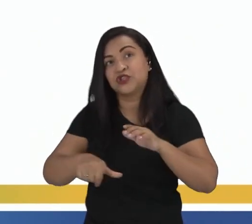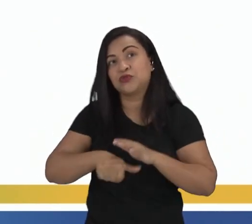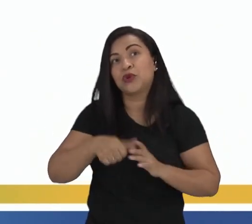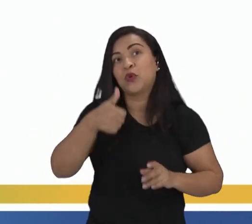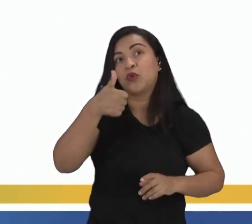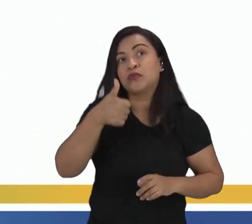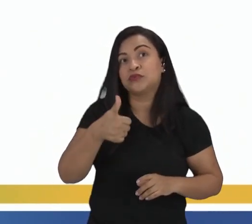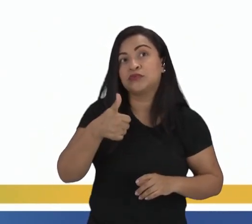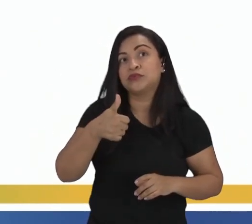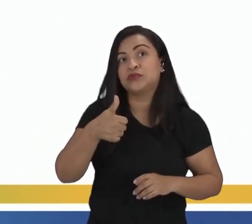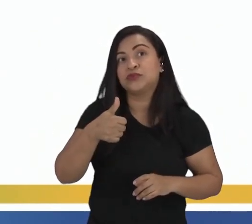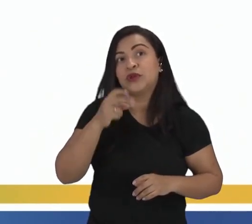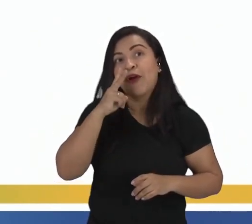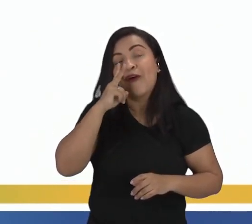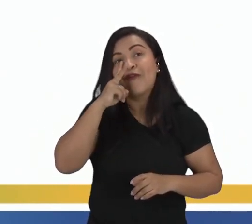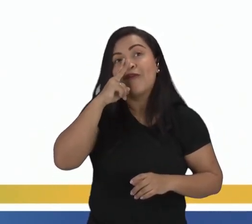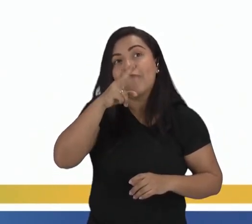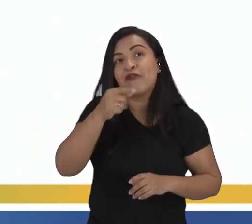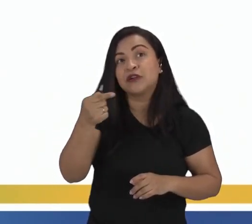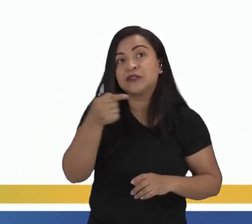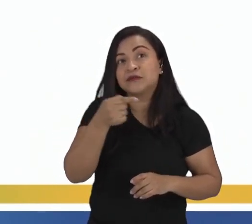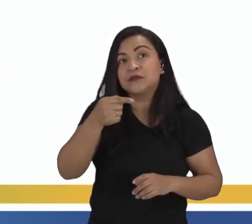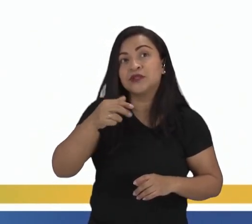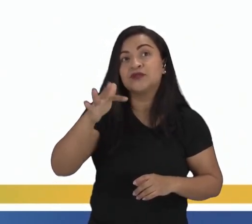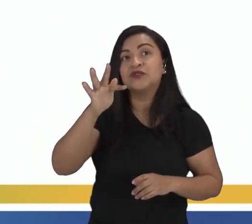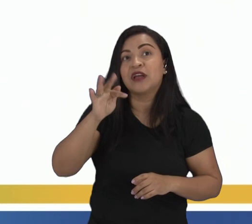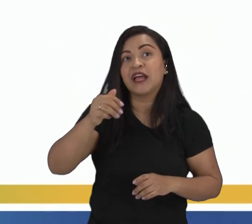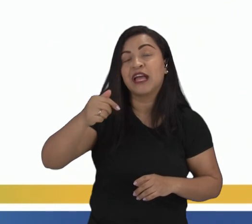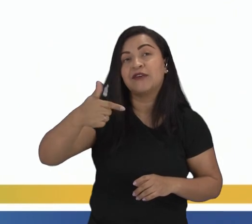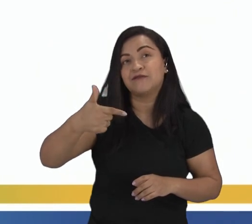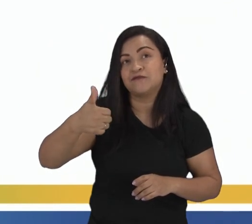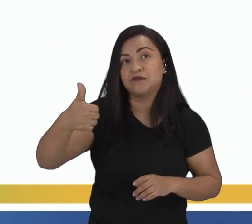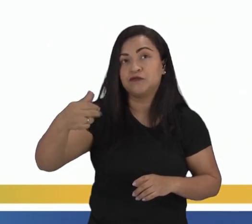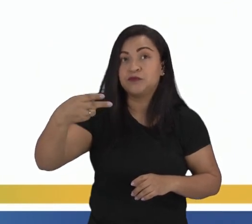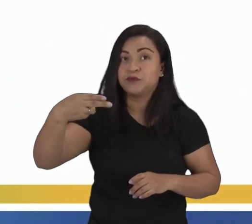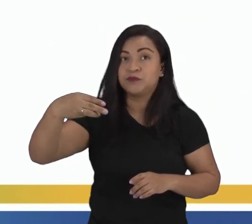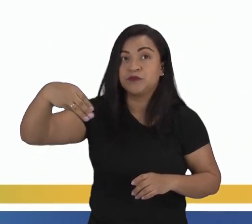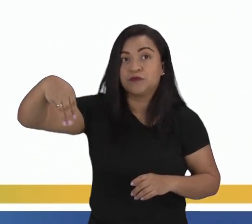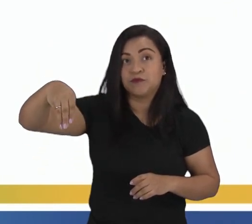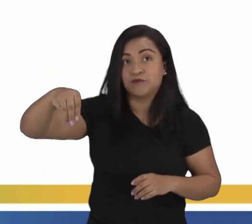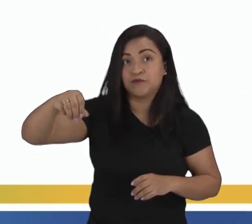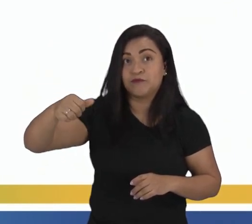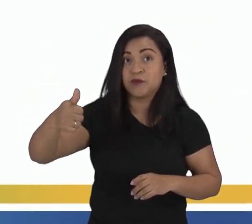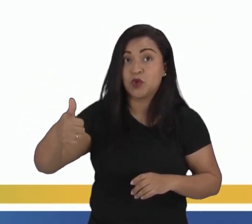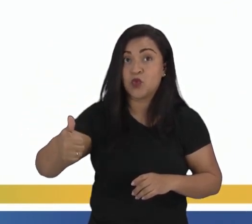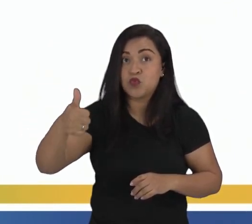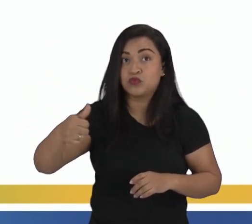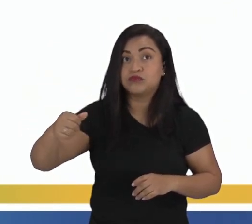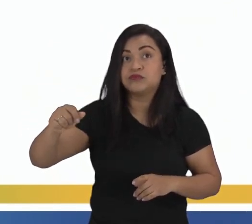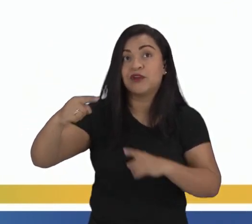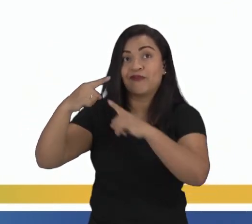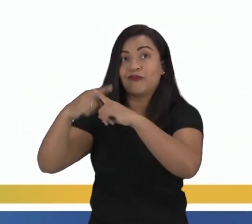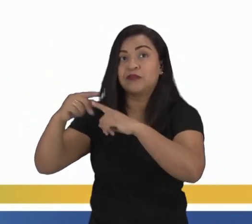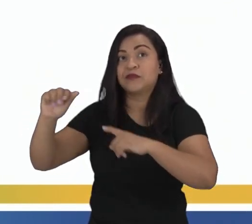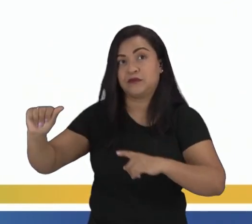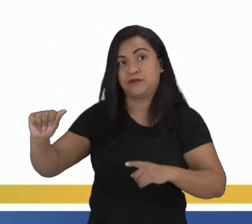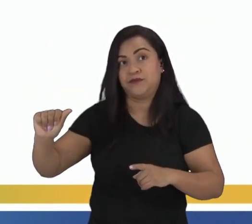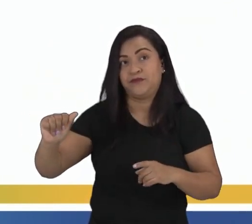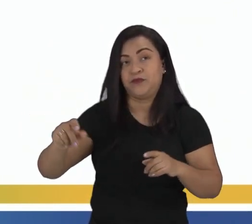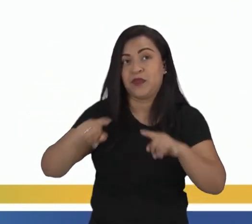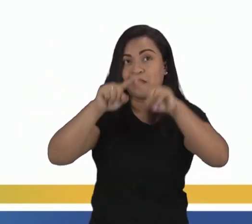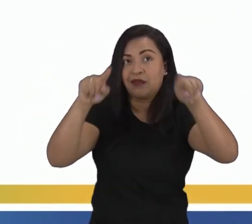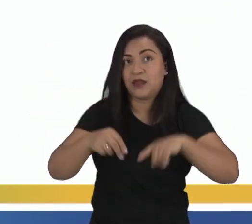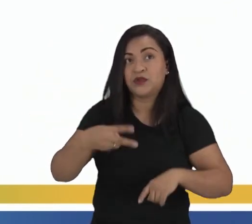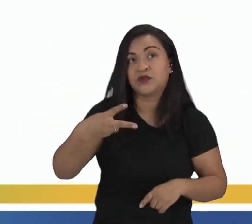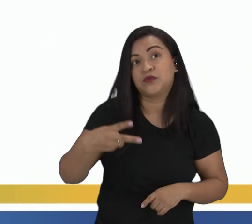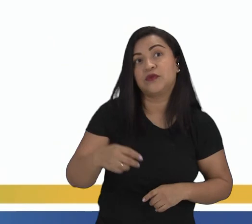a força externa menos a reação do corpo 2. Então, massa vezes a aceleração do corpo 1. O corpo